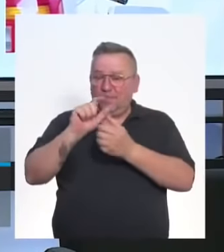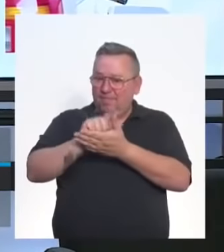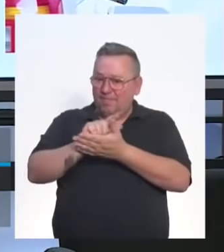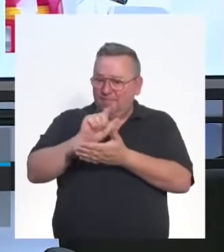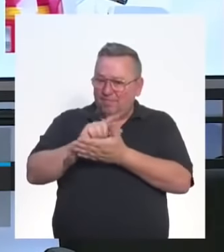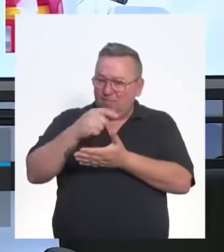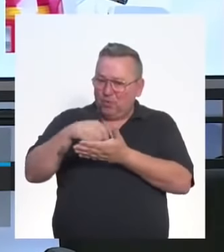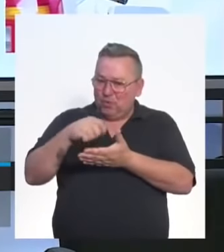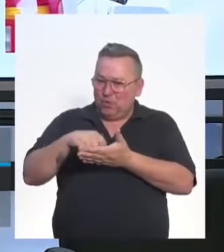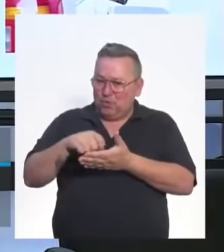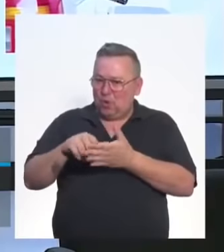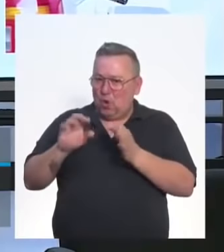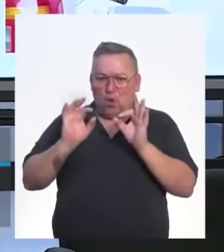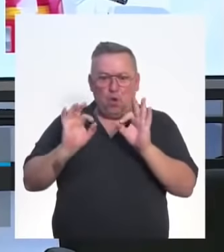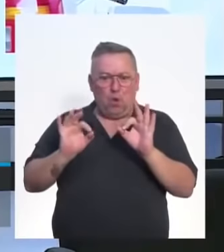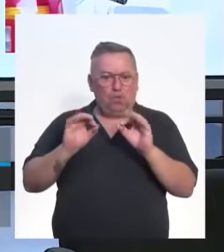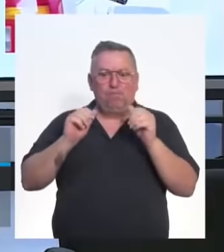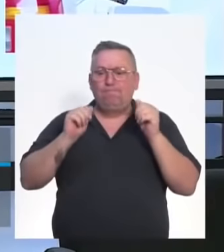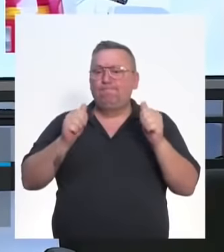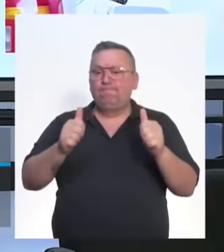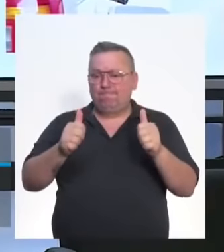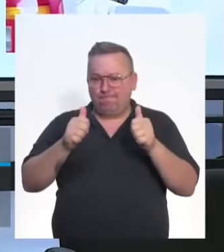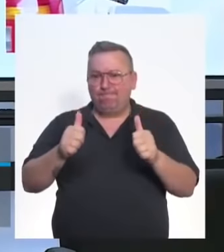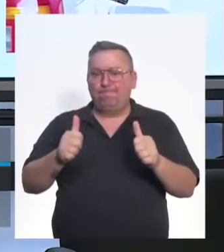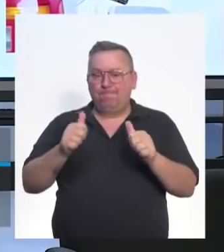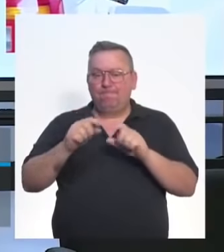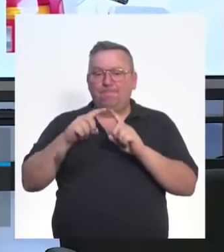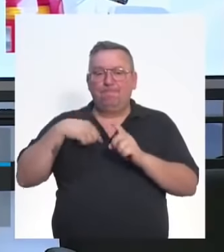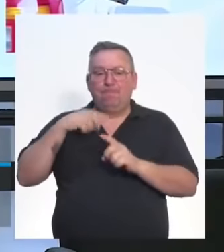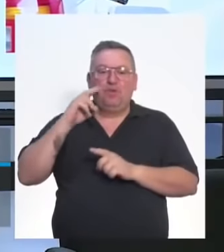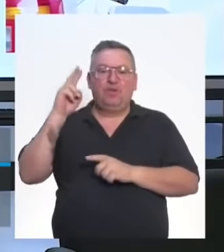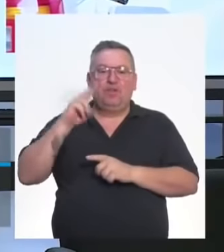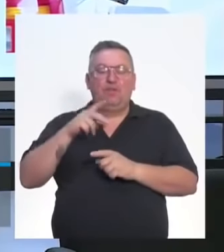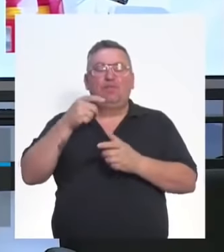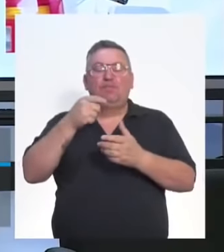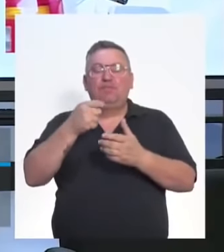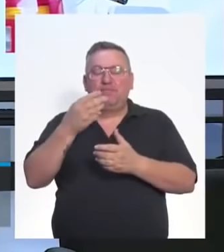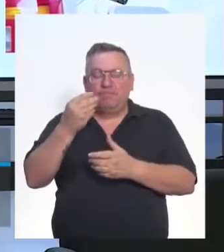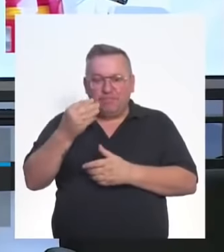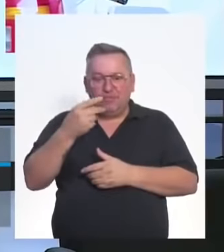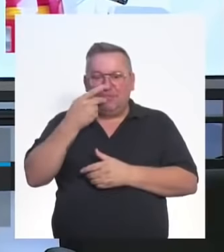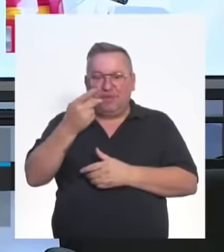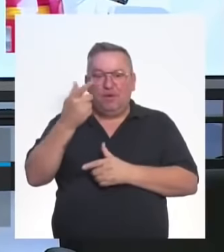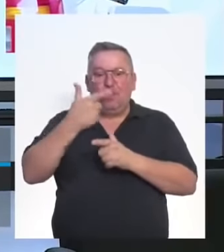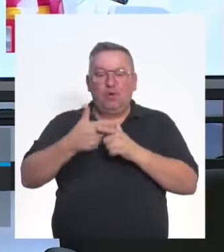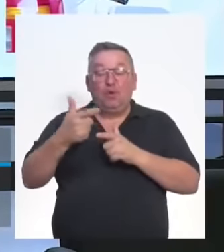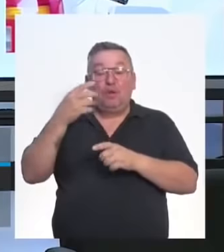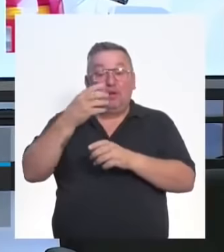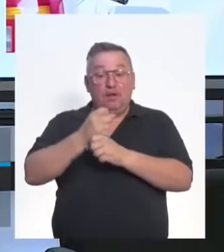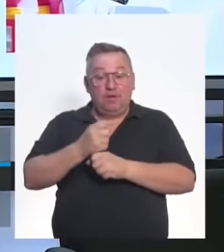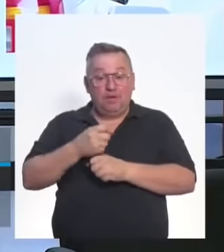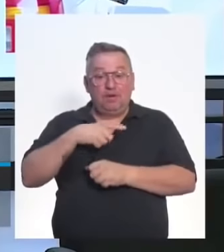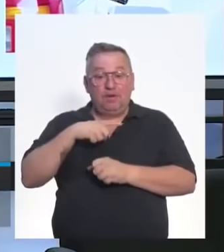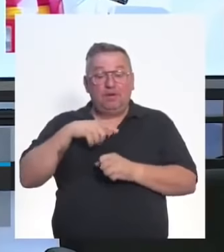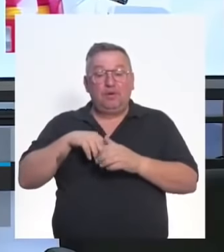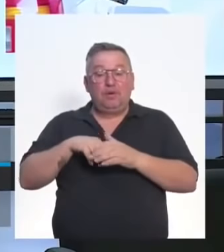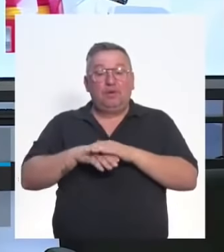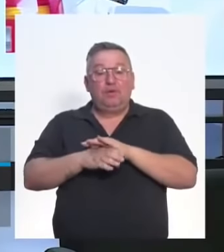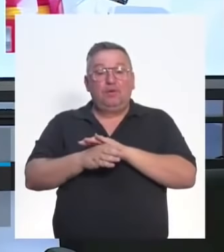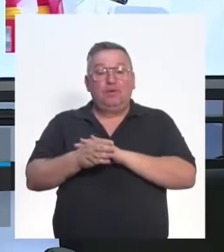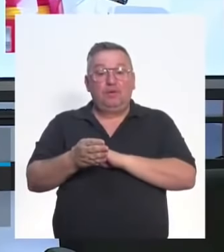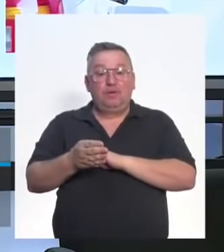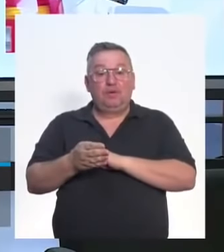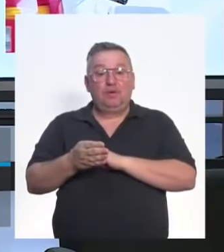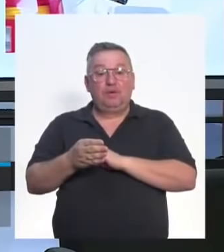papel, beleza, essa a ideia mesmo. A gente já insistiu bastante nesse tipo de cálculo e a gente tem que se acostumar